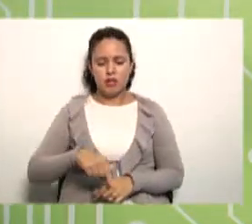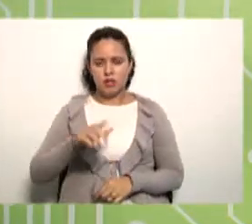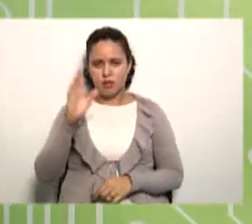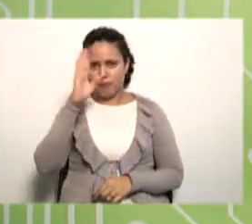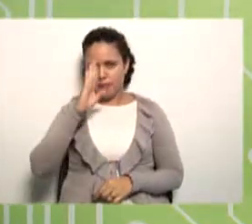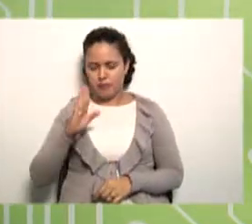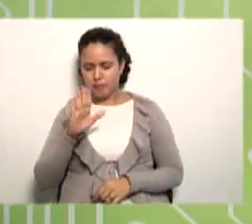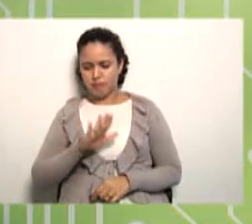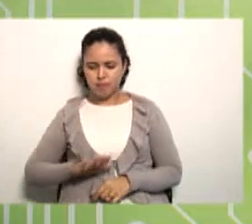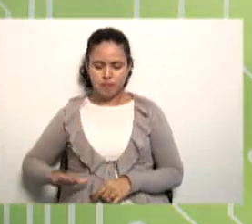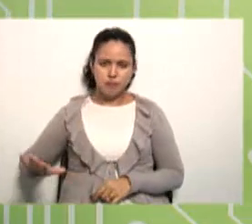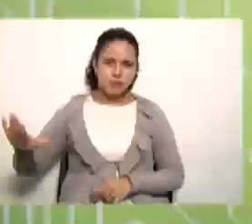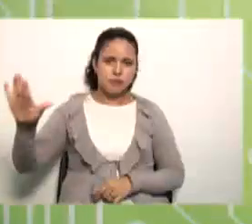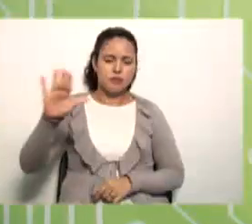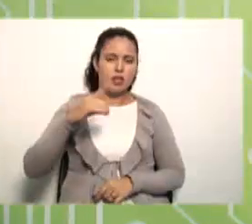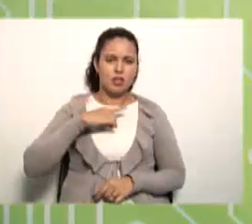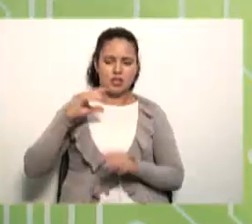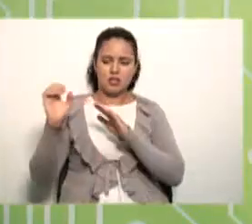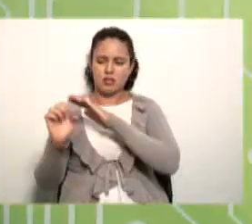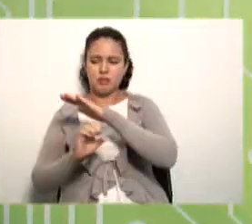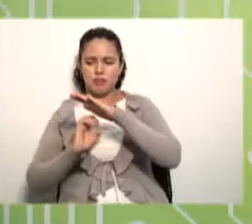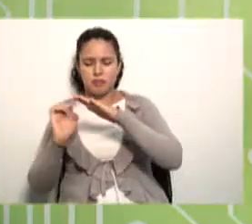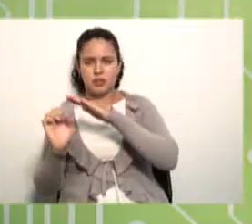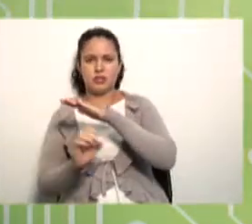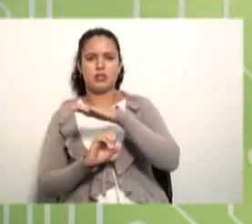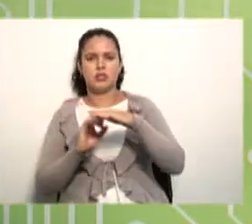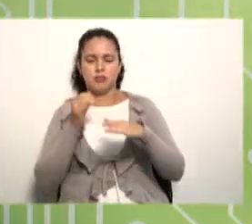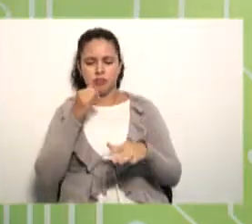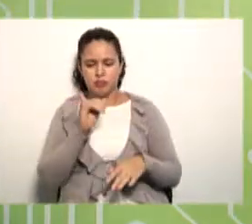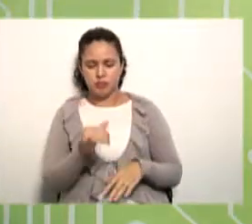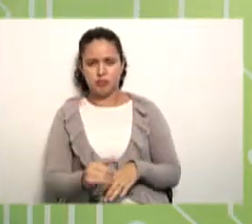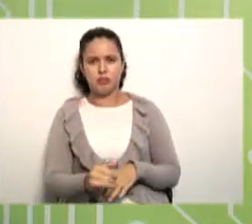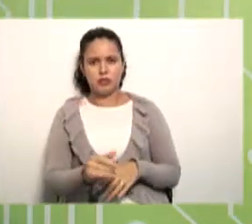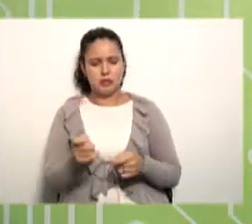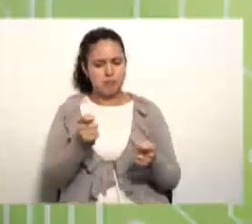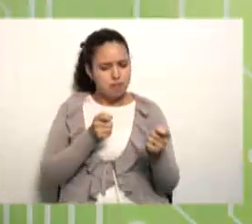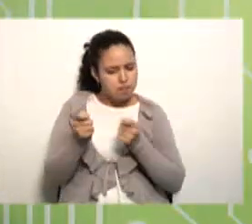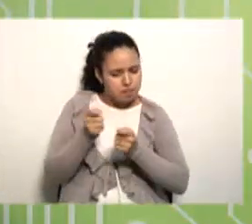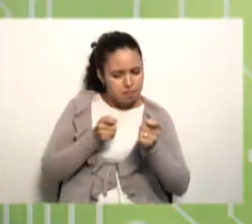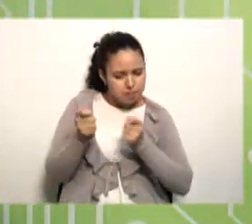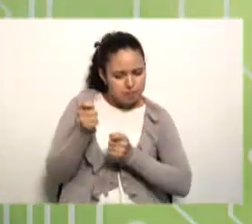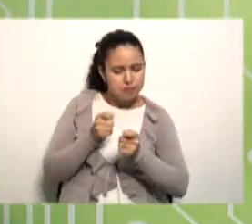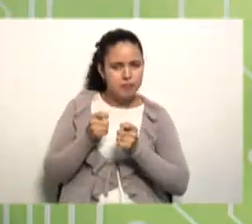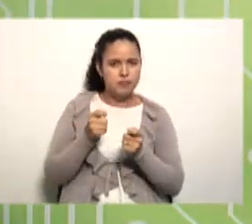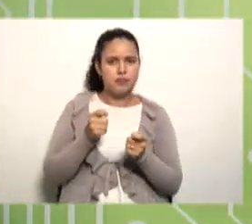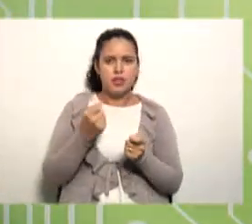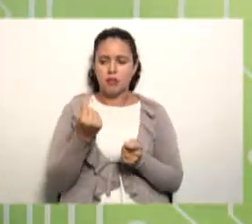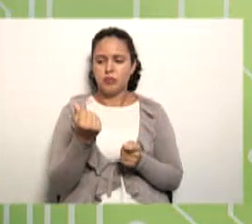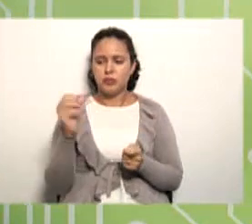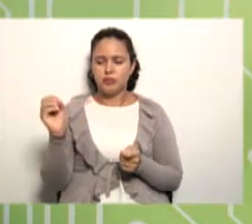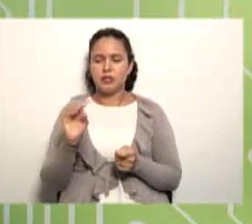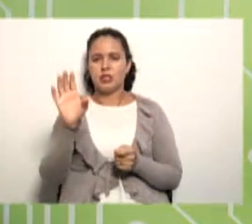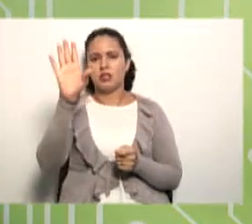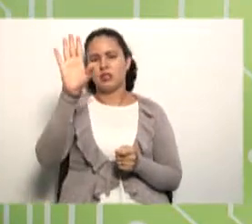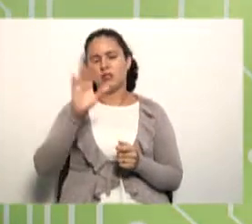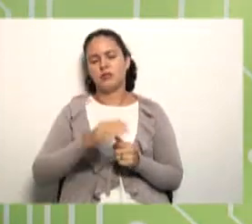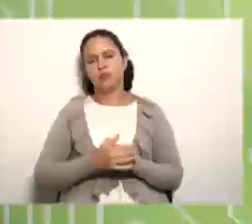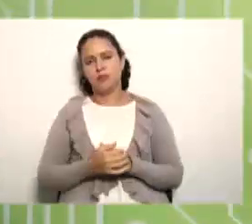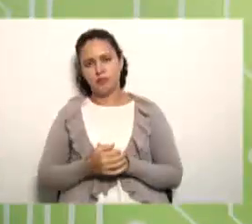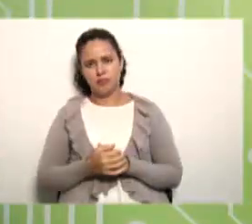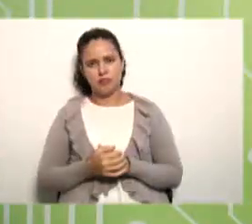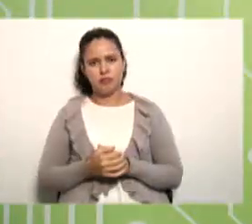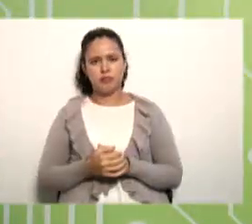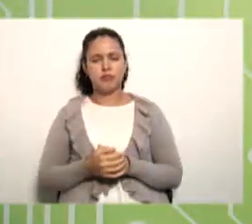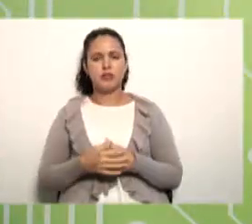ou mesmo são do Estado. Então, o governo interfere nesse tipo de situação, porque ele percebe que aí a empresa